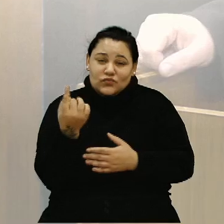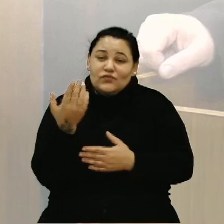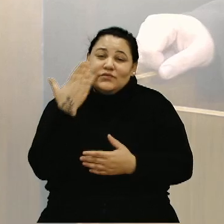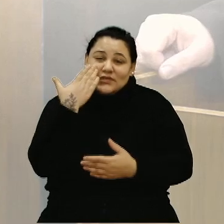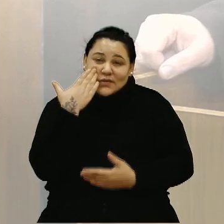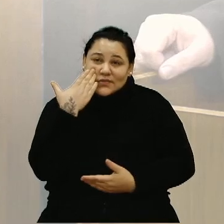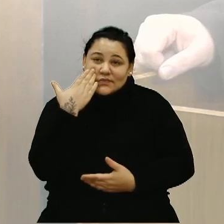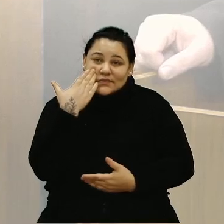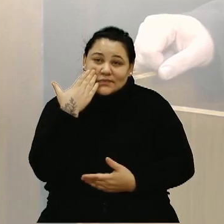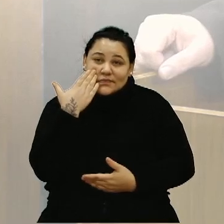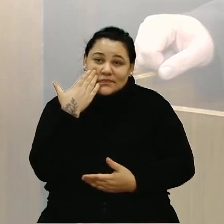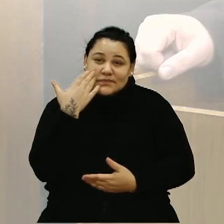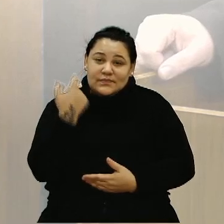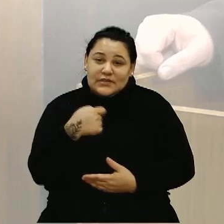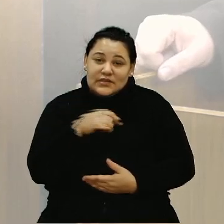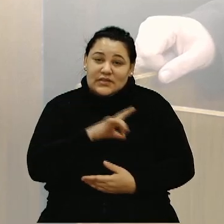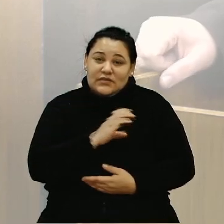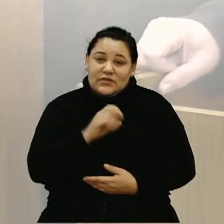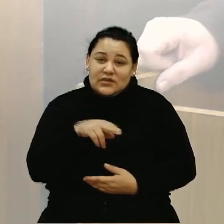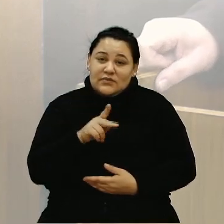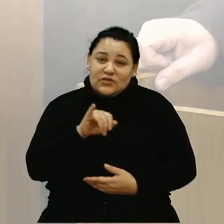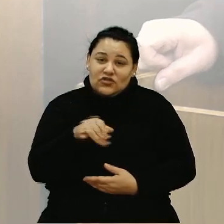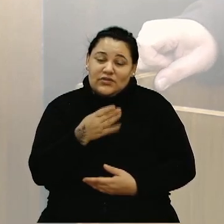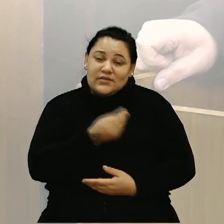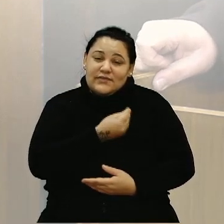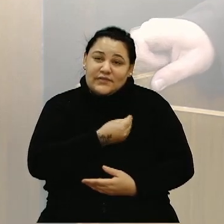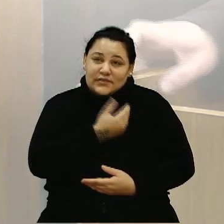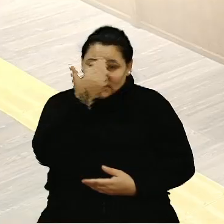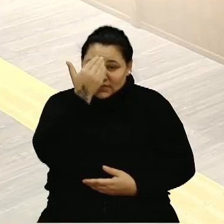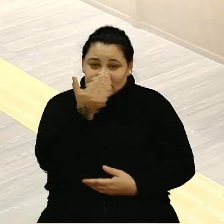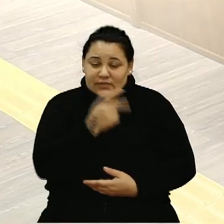lancheria, num pequeno negócio. E é interessante porque as necessidades que esses pequenos e